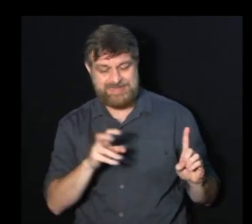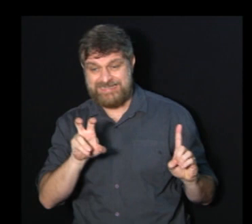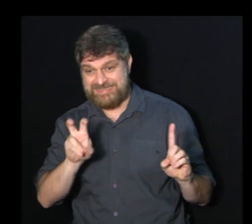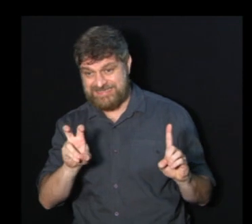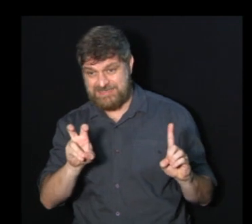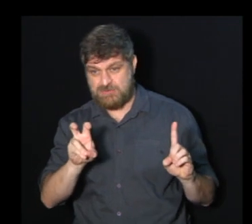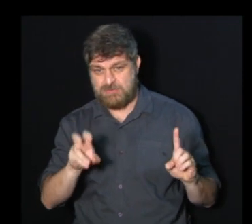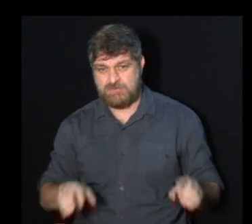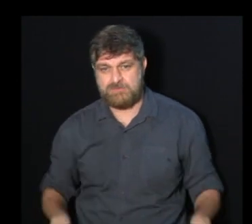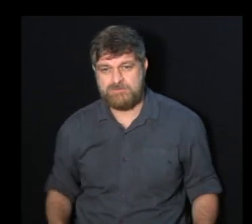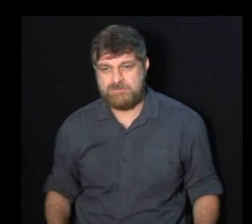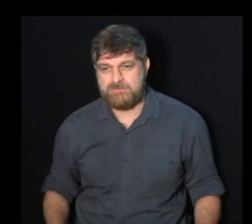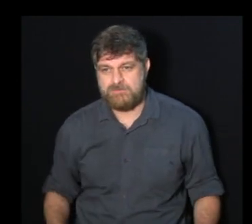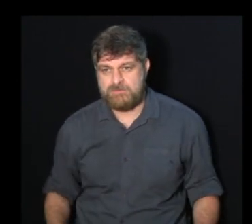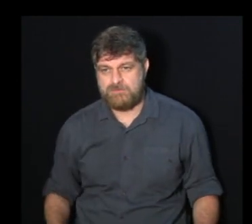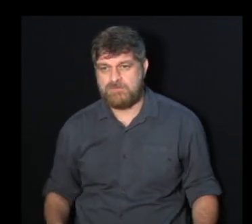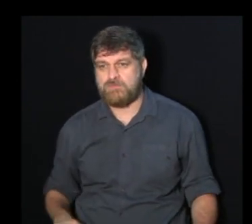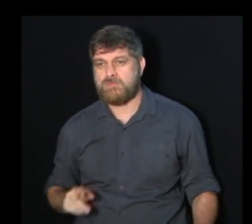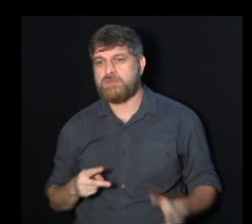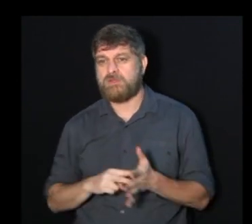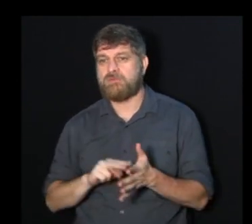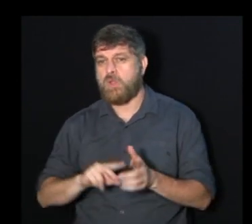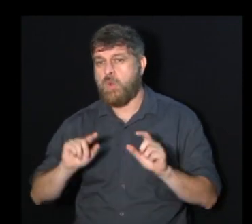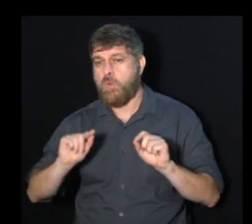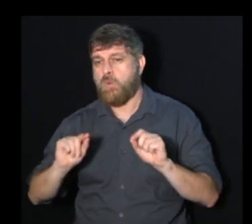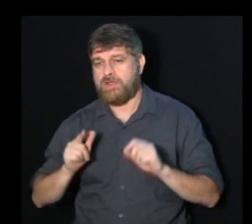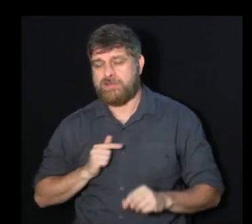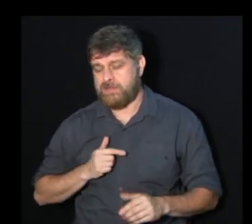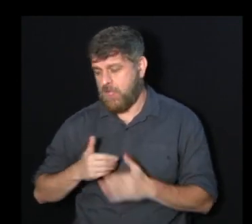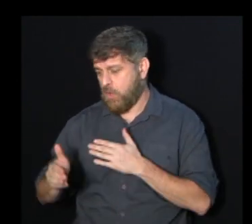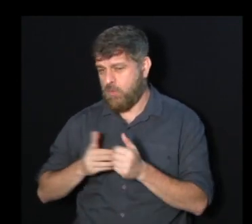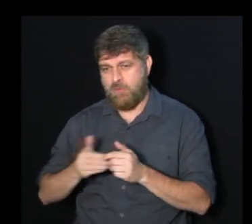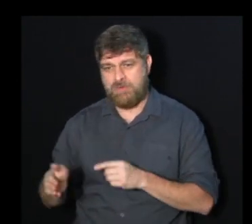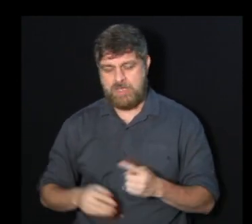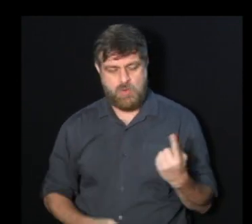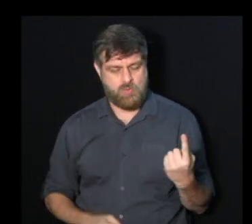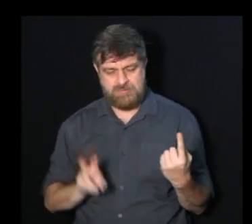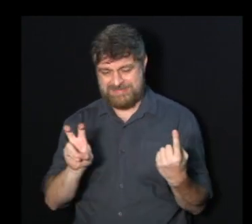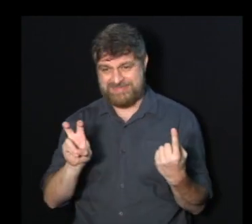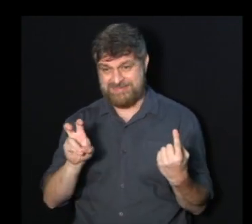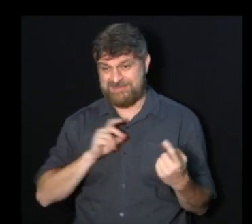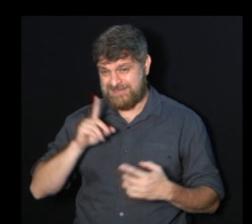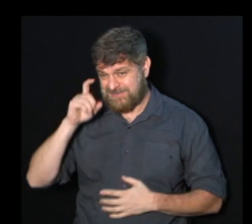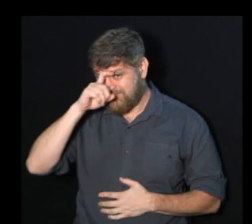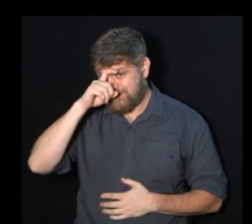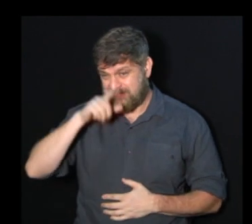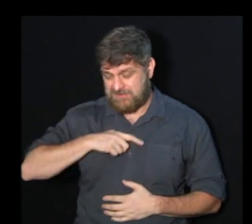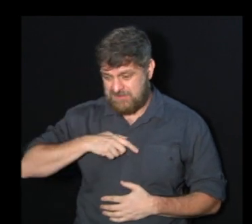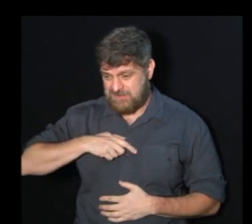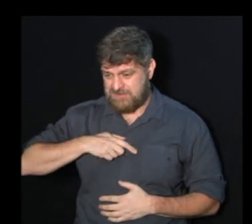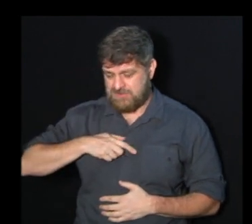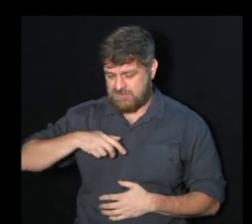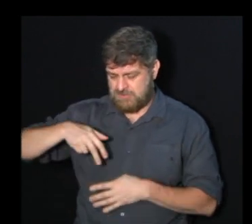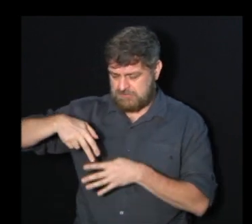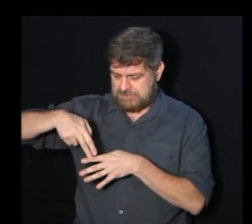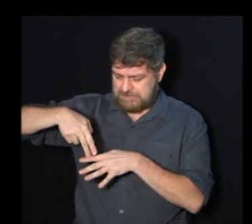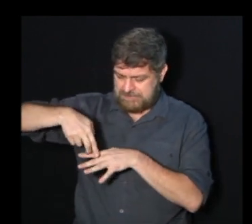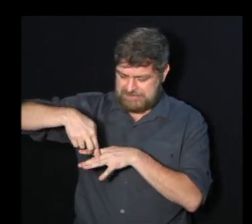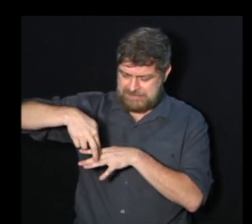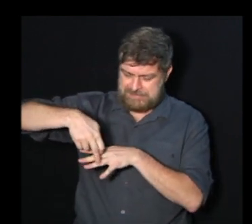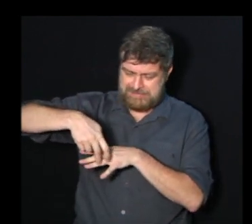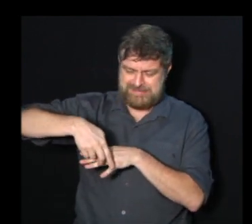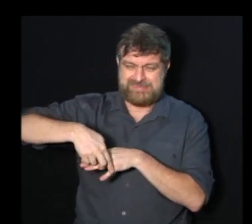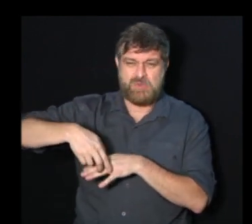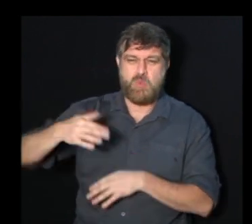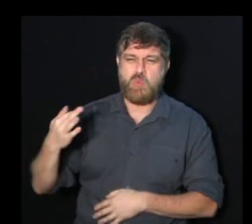Tá? O que eu quero dizer com isso é assim, não importa o grau que você tem, sim a dificuldade que você tem em relação ao seu joelho. Tá? Eu tenho casos, e isso é